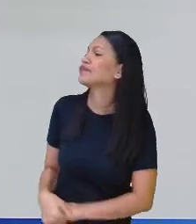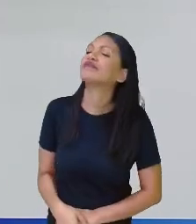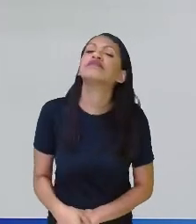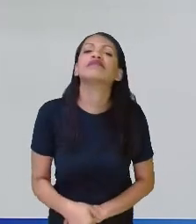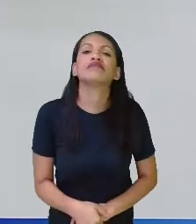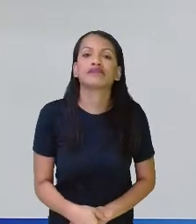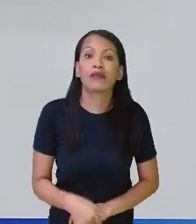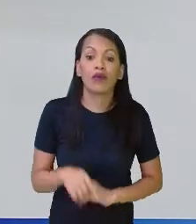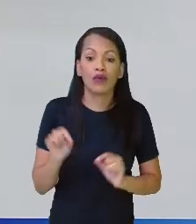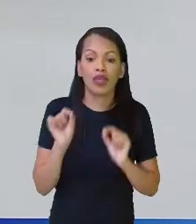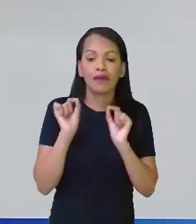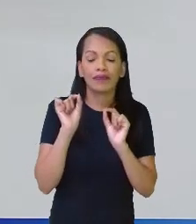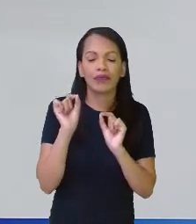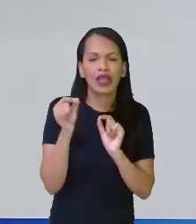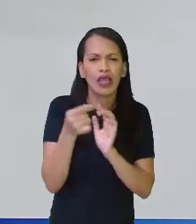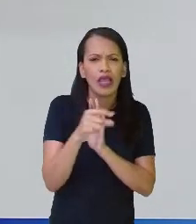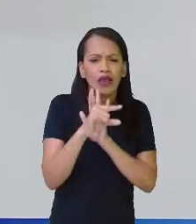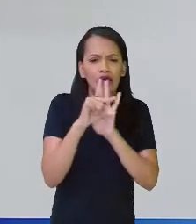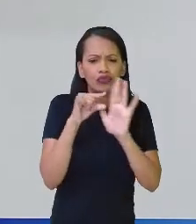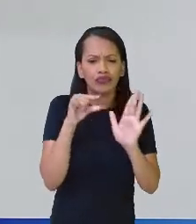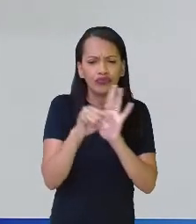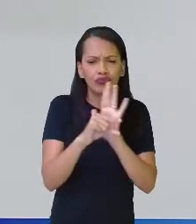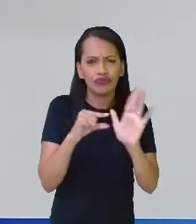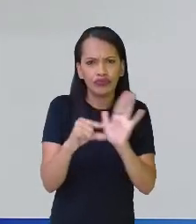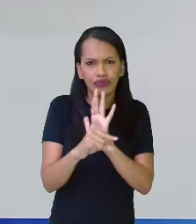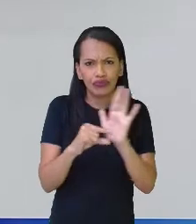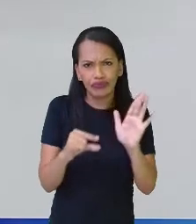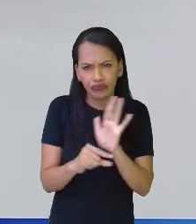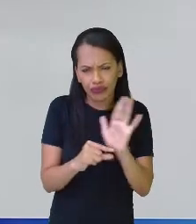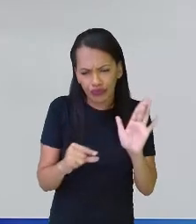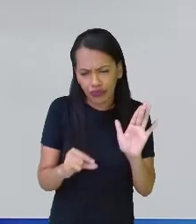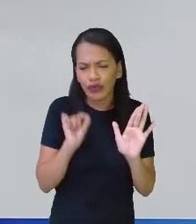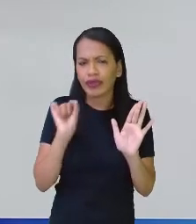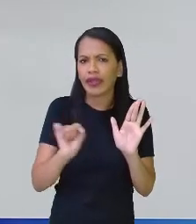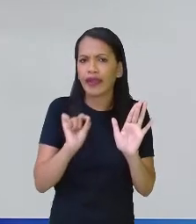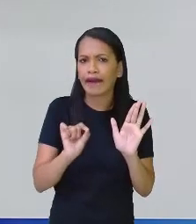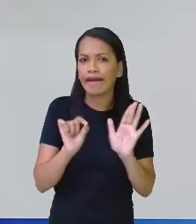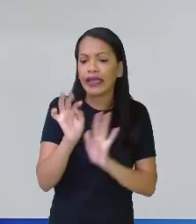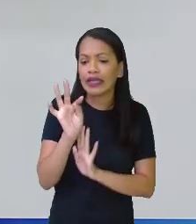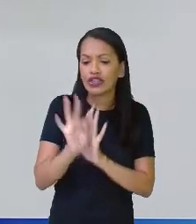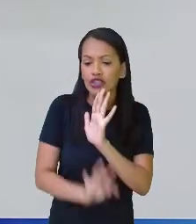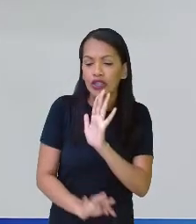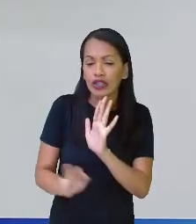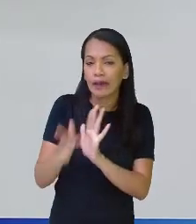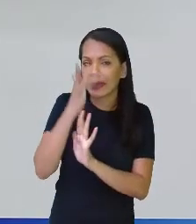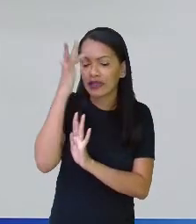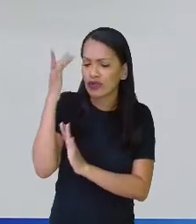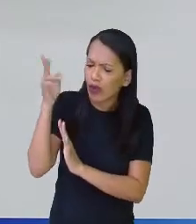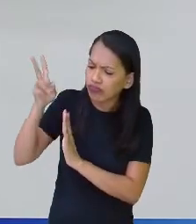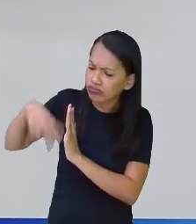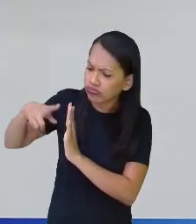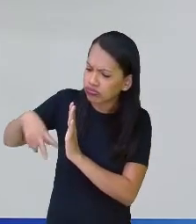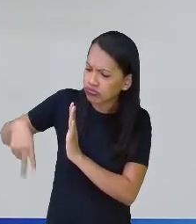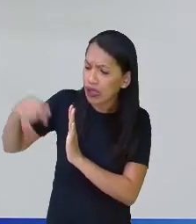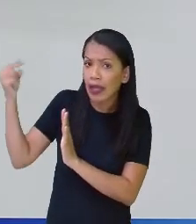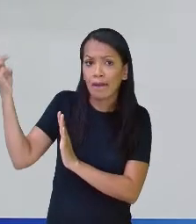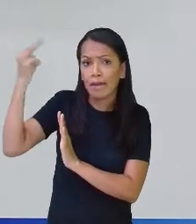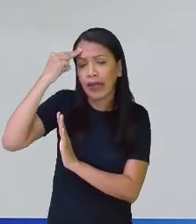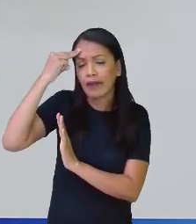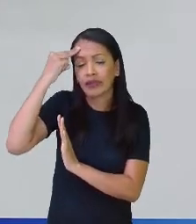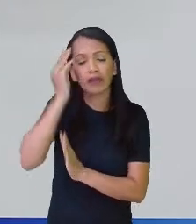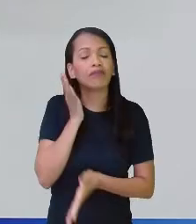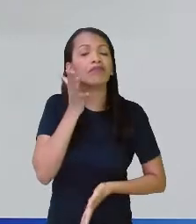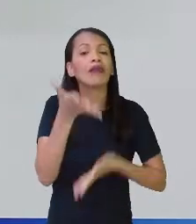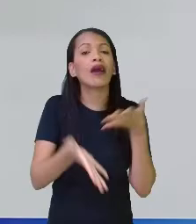teatro escritas por dramaturgos e dirigidas por produtores teatrais. E em sua